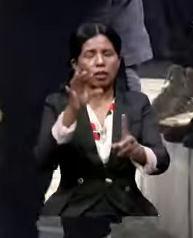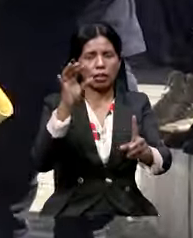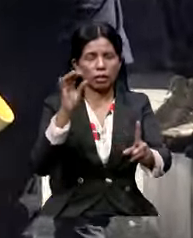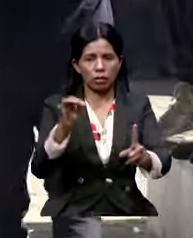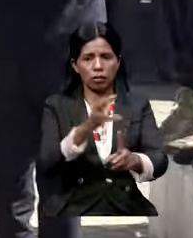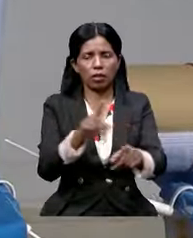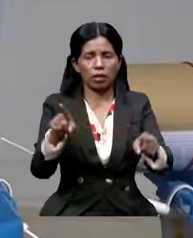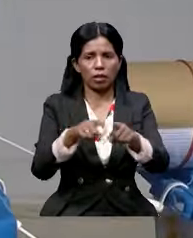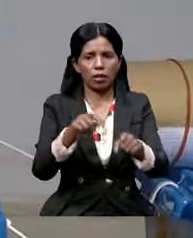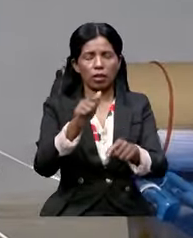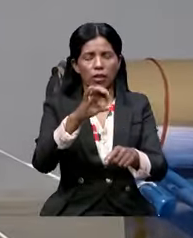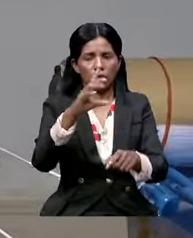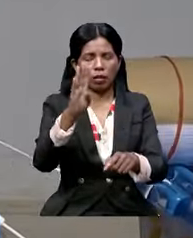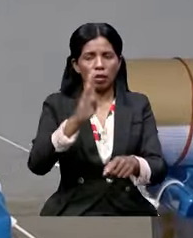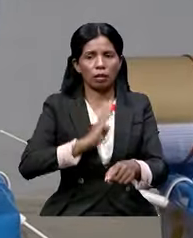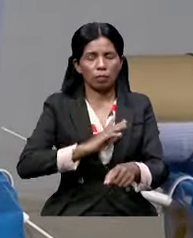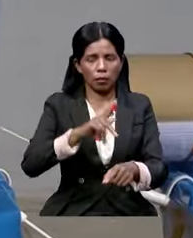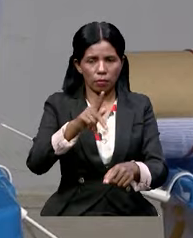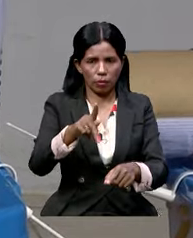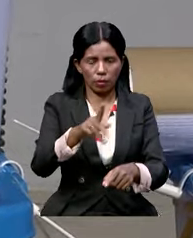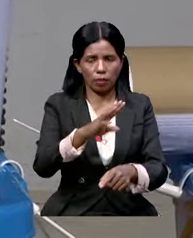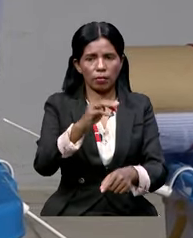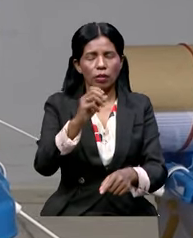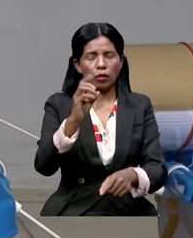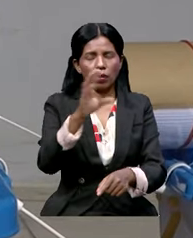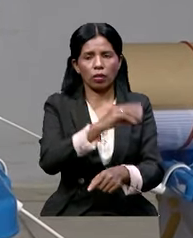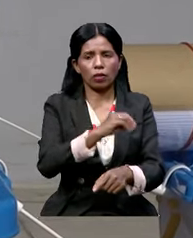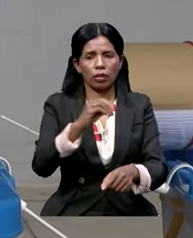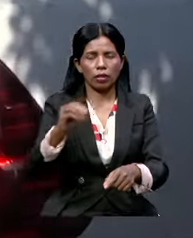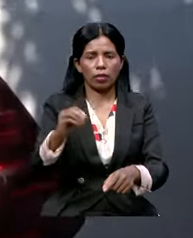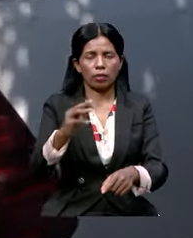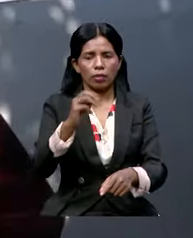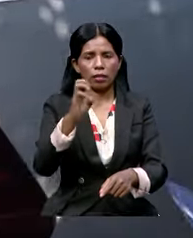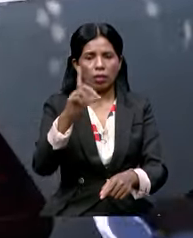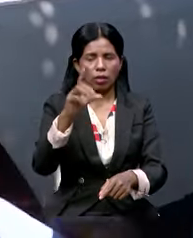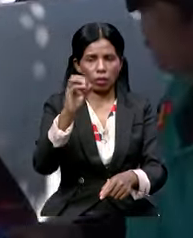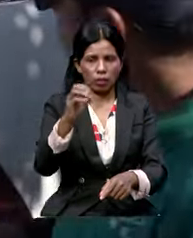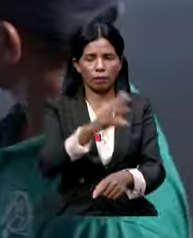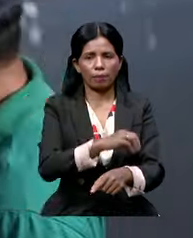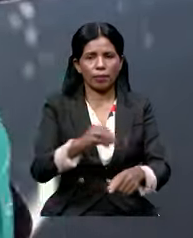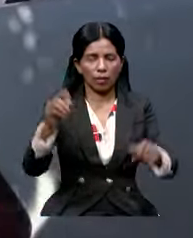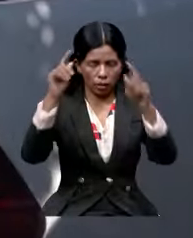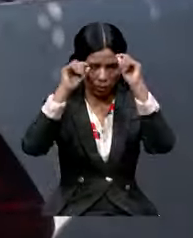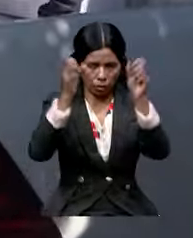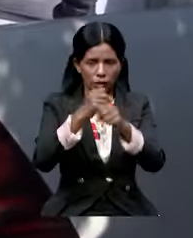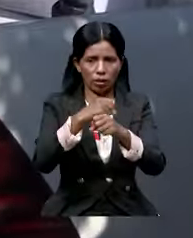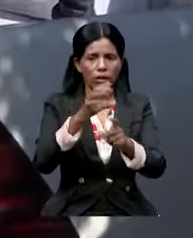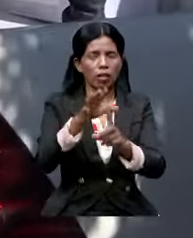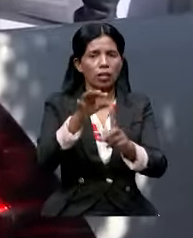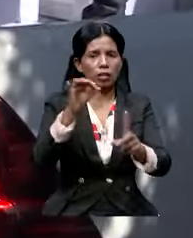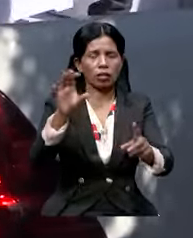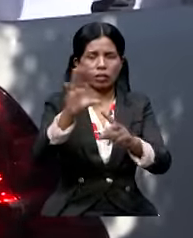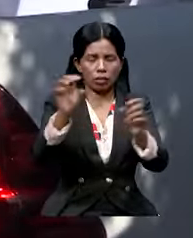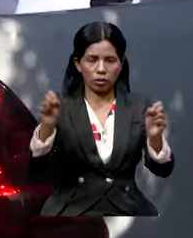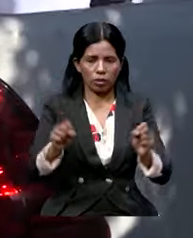makanesan ailok bebonuk Madohi, Manlewana, no Maneloan. Antes net Timor Leste halawana eleison liderança